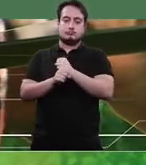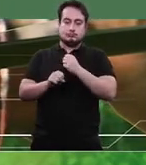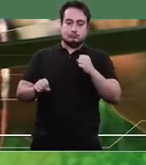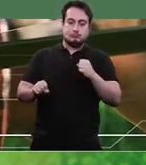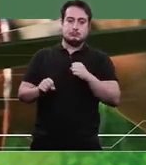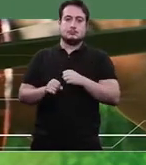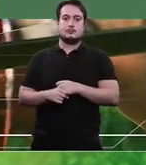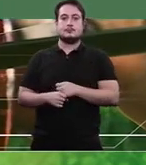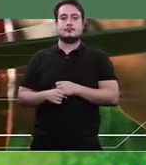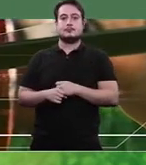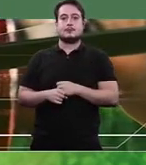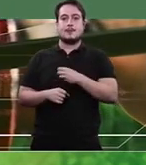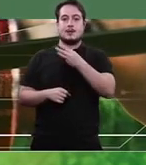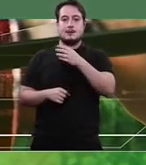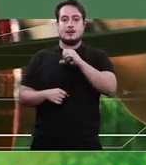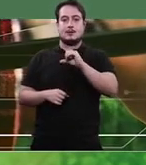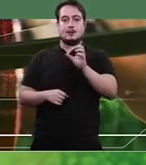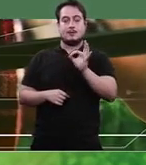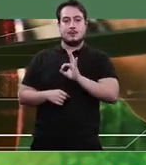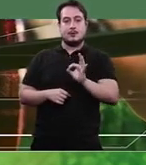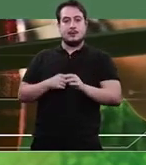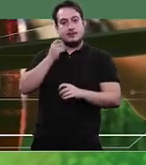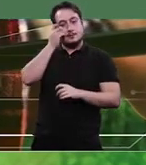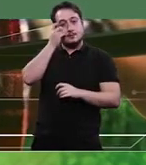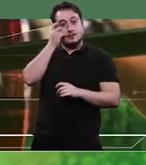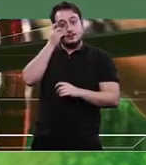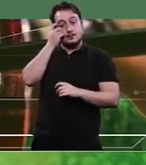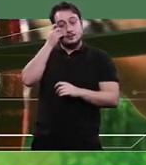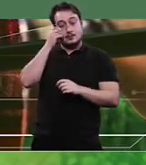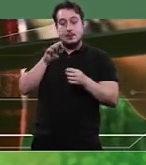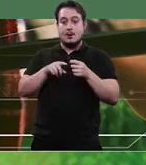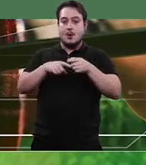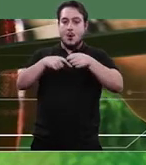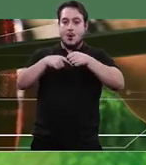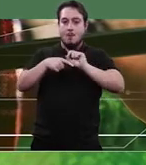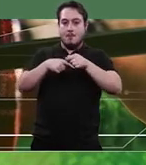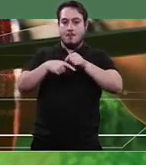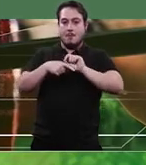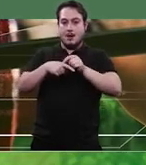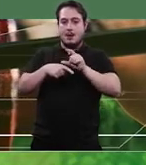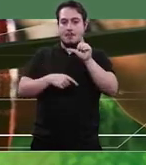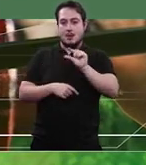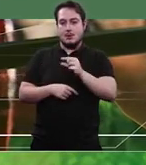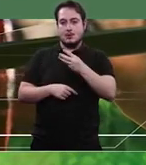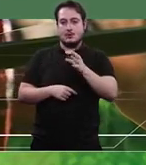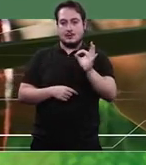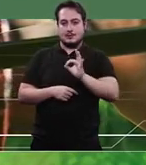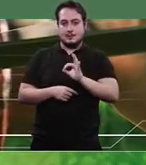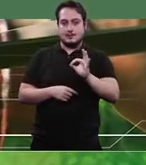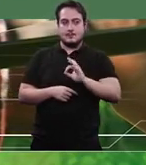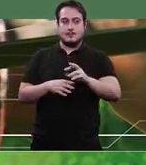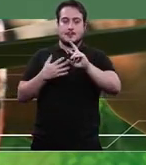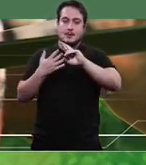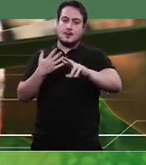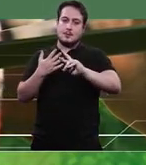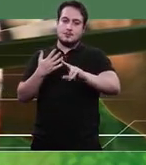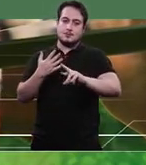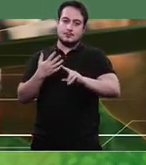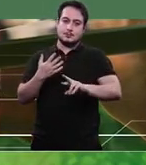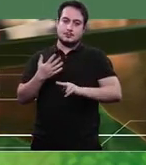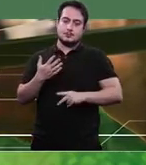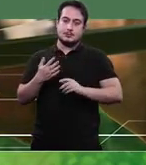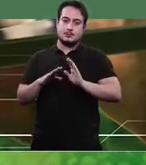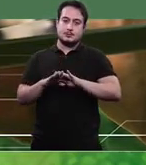carne bovina, de 39%, o milho já tem uma representação menor, de 3%, e uma diversificação também